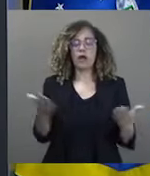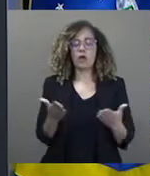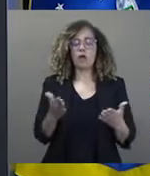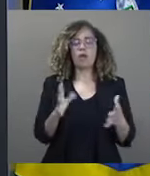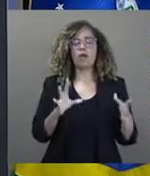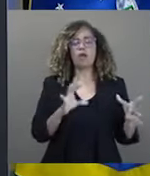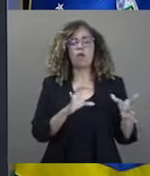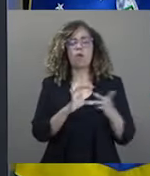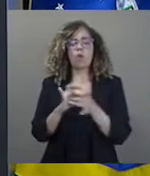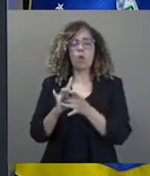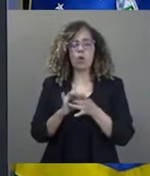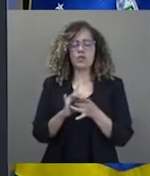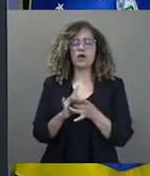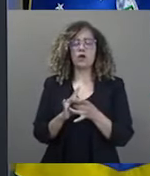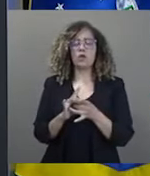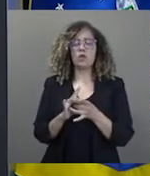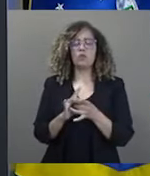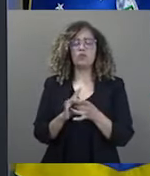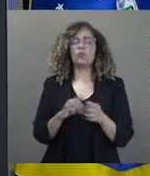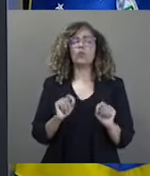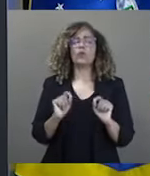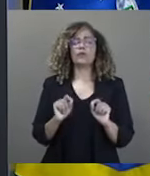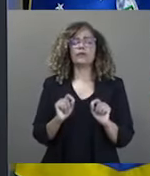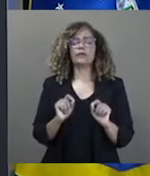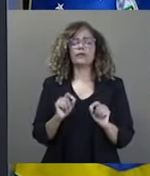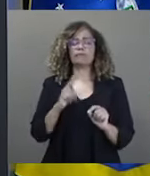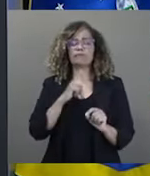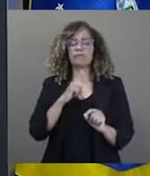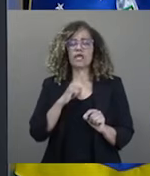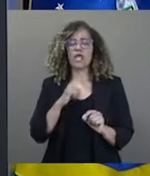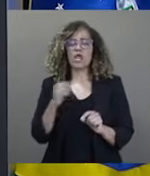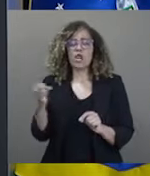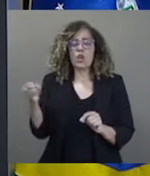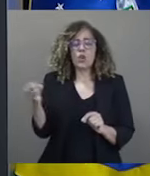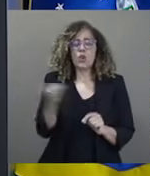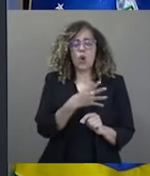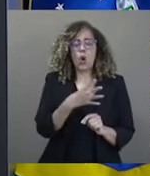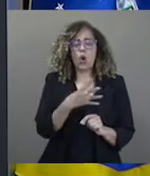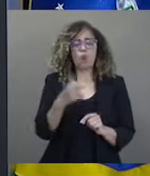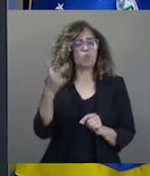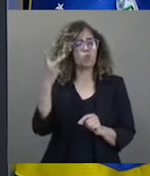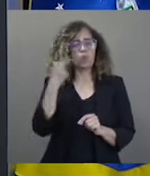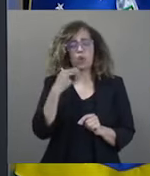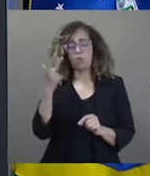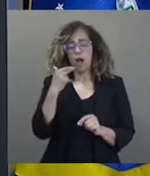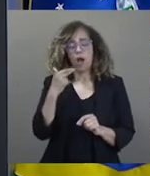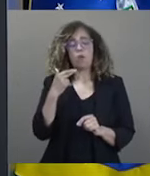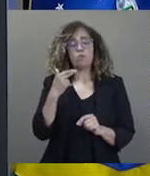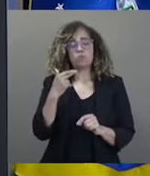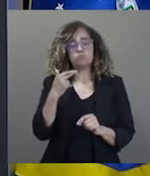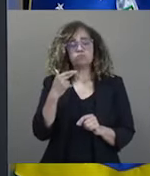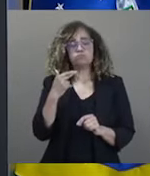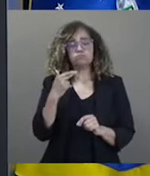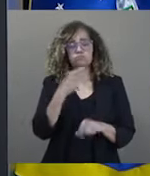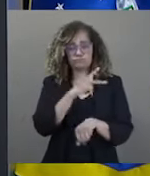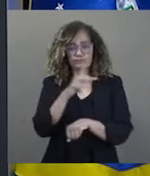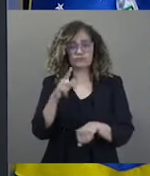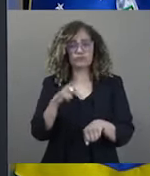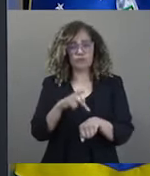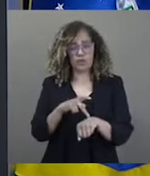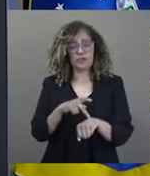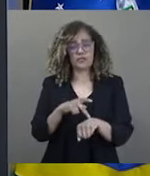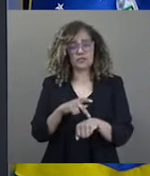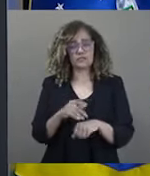para o restabelecimento da normalidade institucional mais do